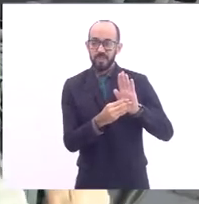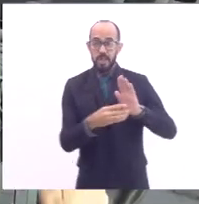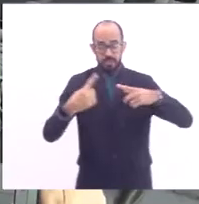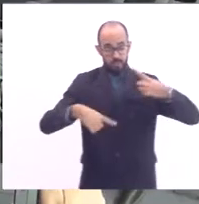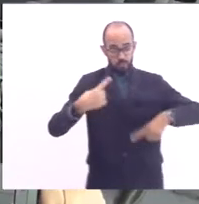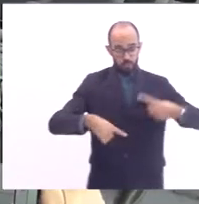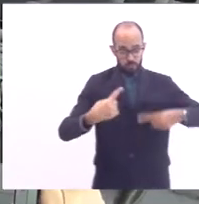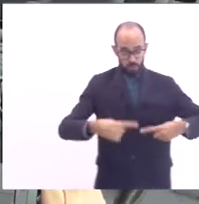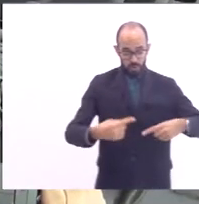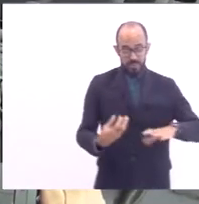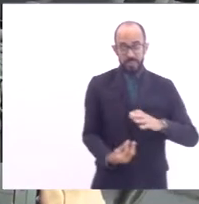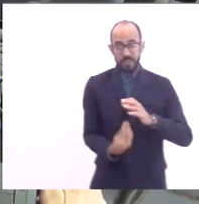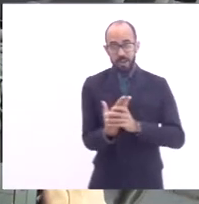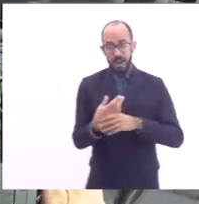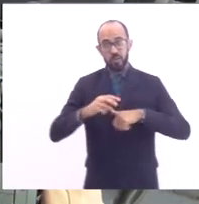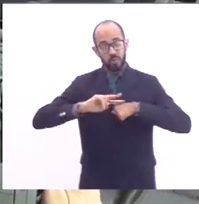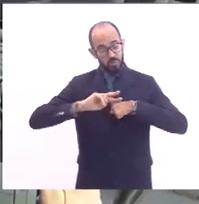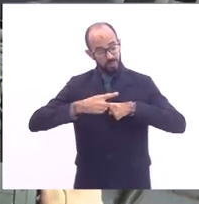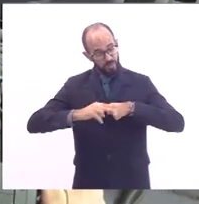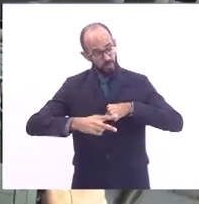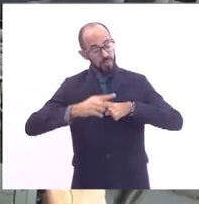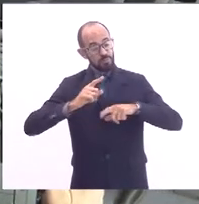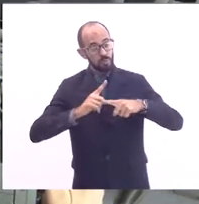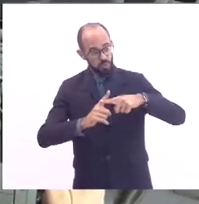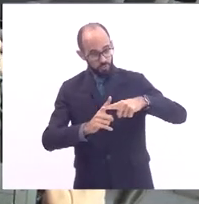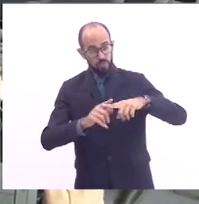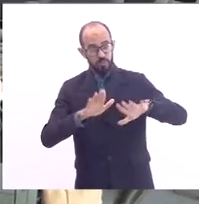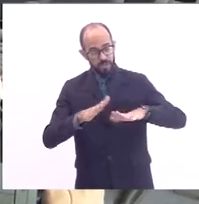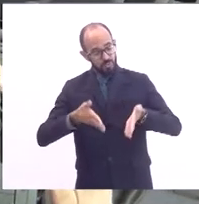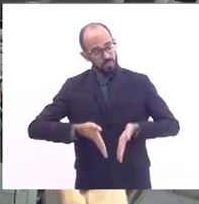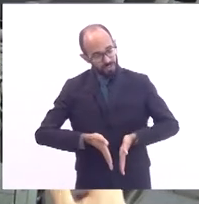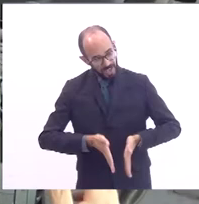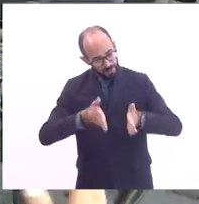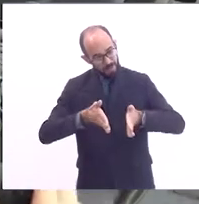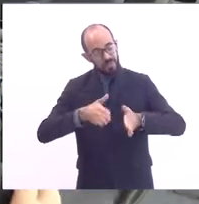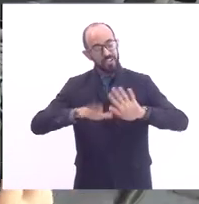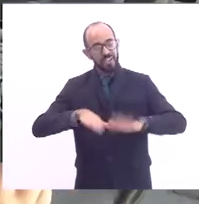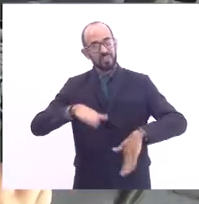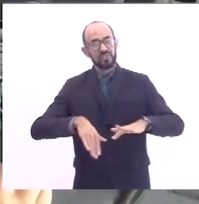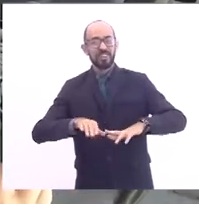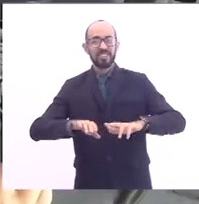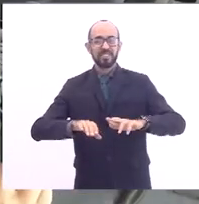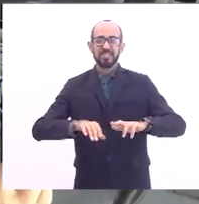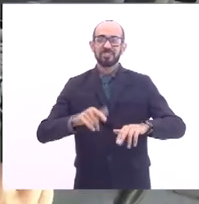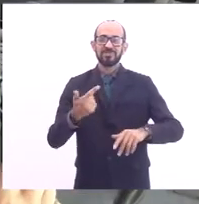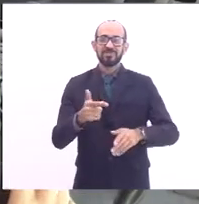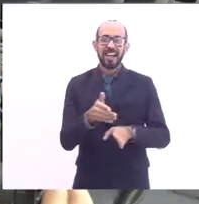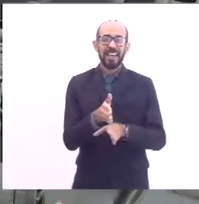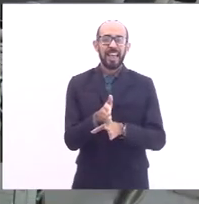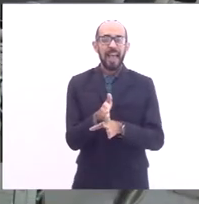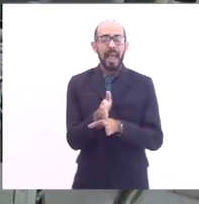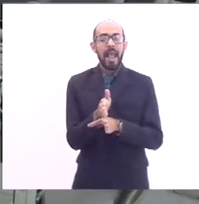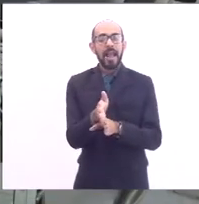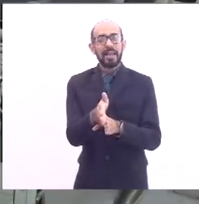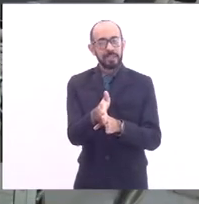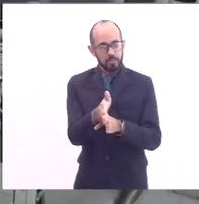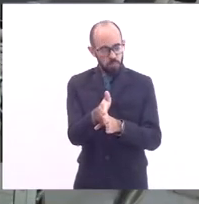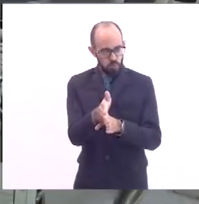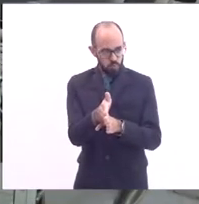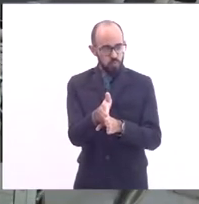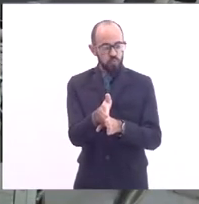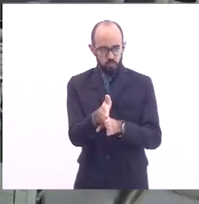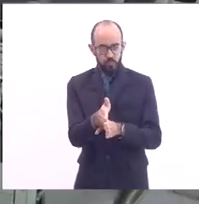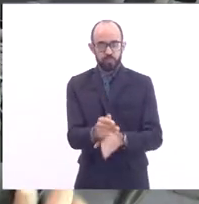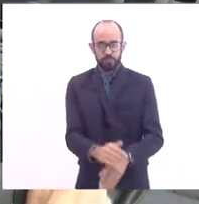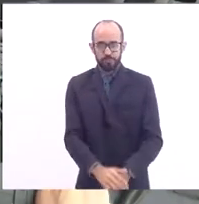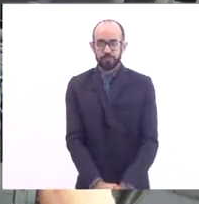geraram frutos positivos. Positivo. Embora os caminhos não, nem sempre sejam harmoniosos. É isso. Mas isso, perfeitamente. É isso.